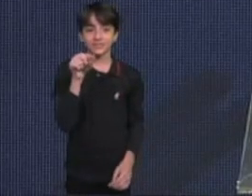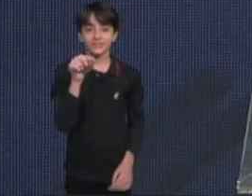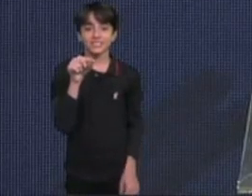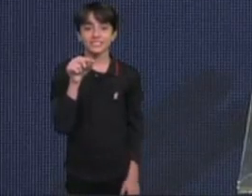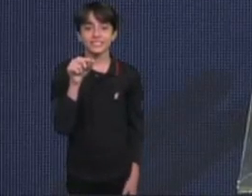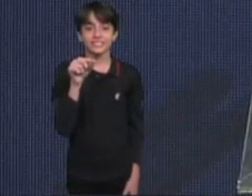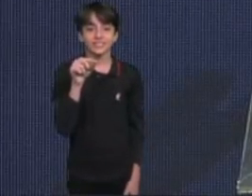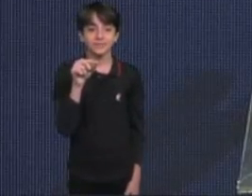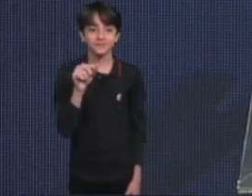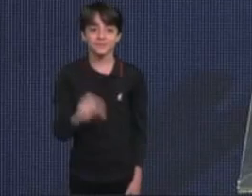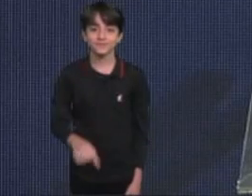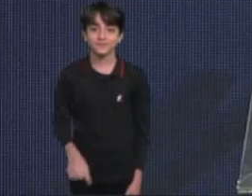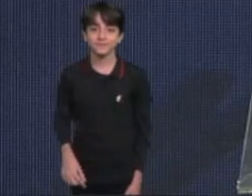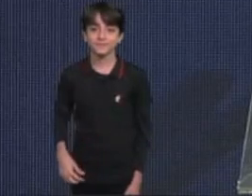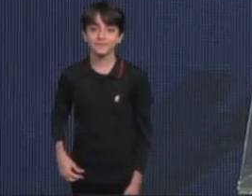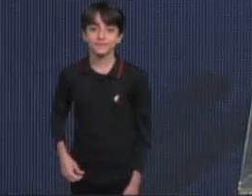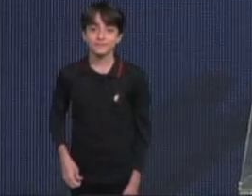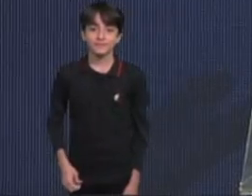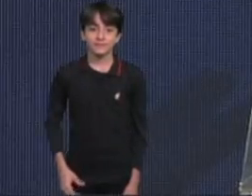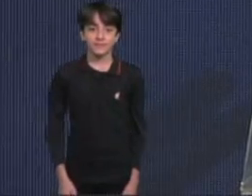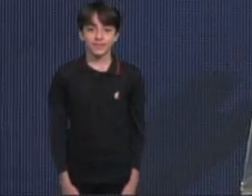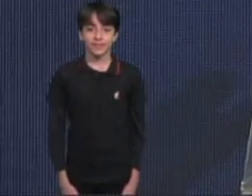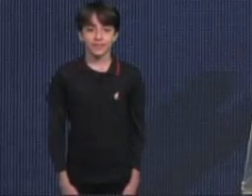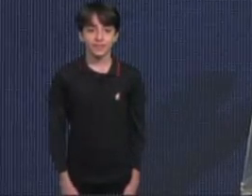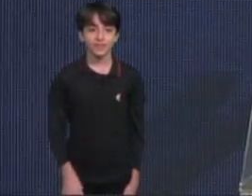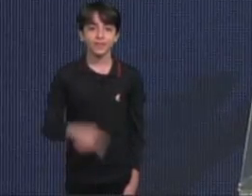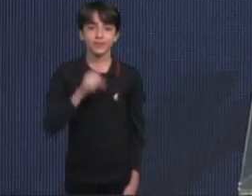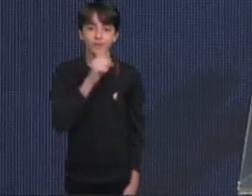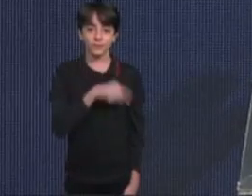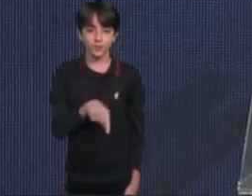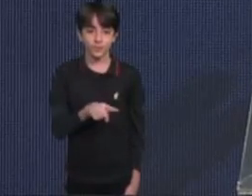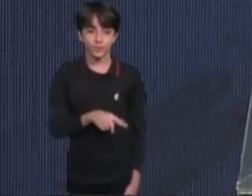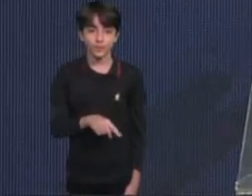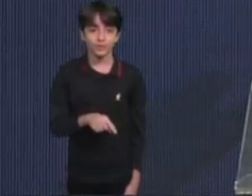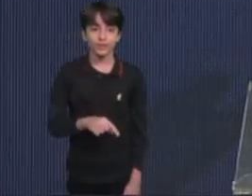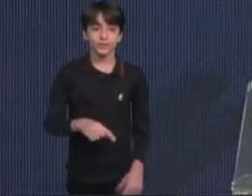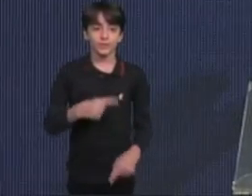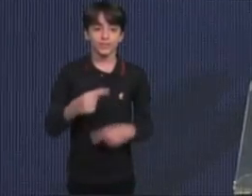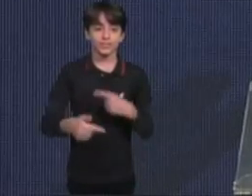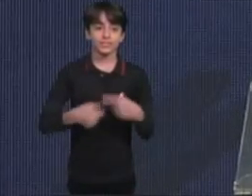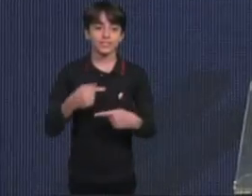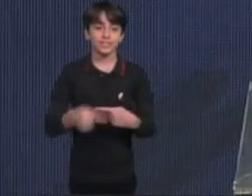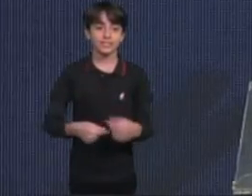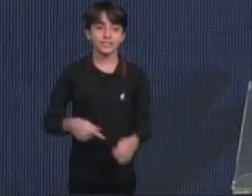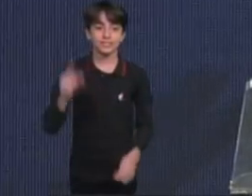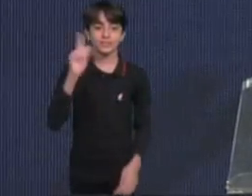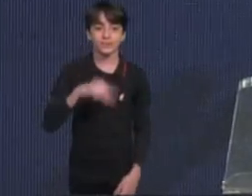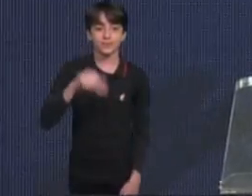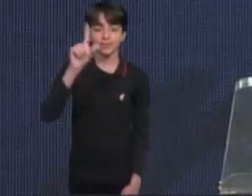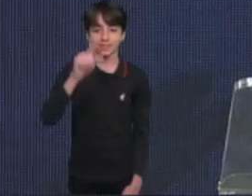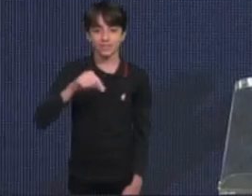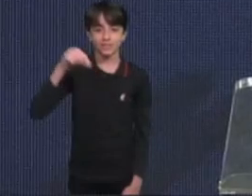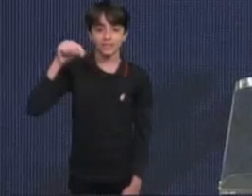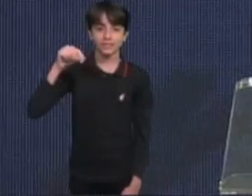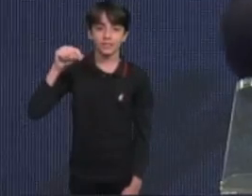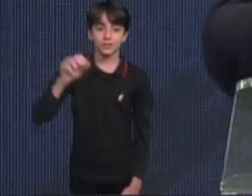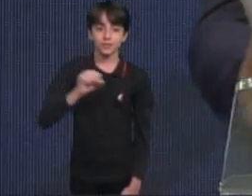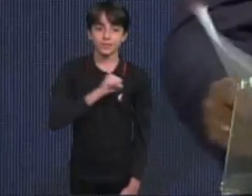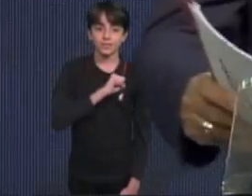o que que você é E vós sois a geração eleita o sacerdócio